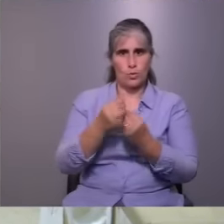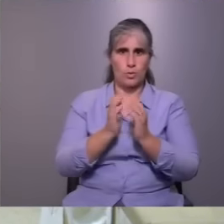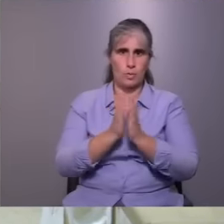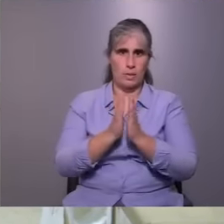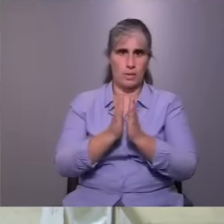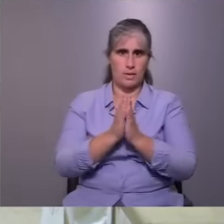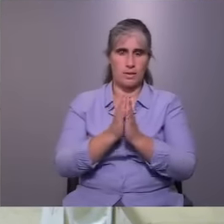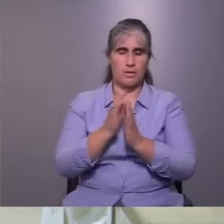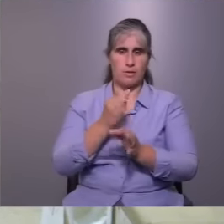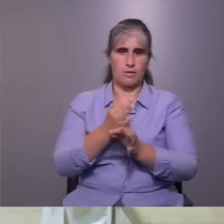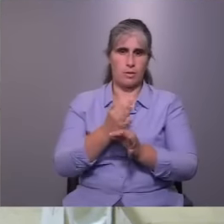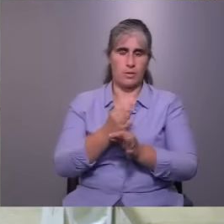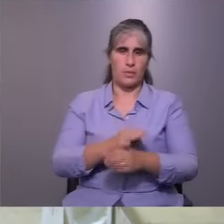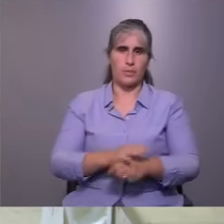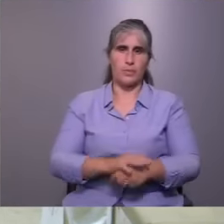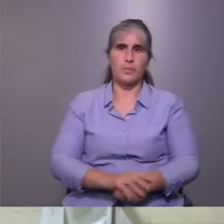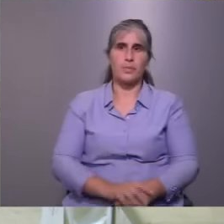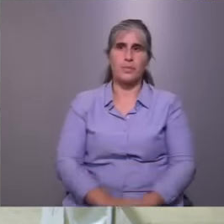celebrar.